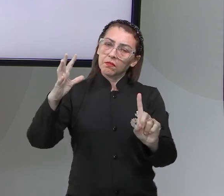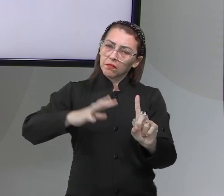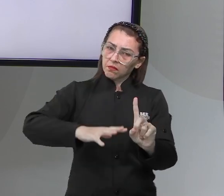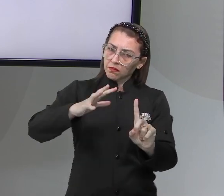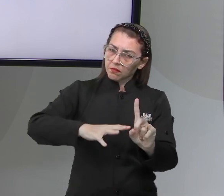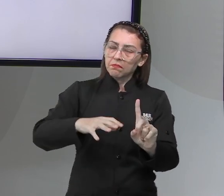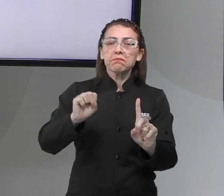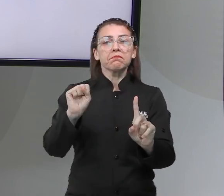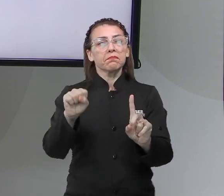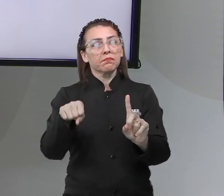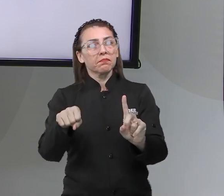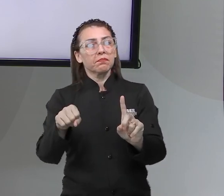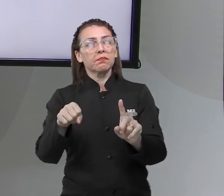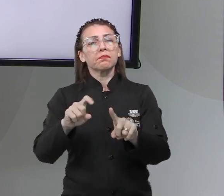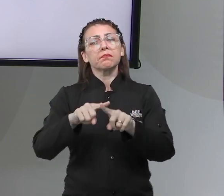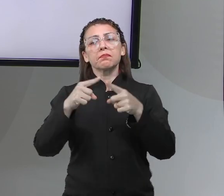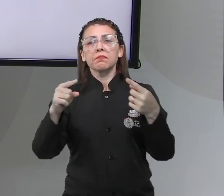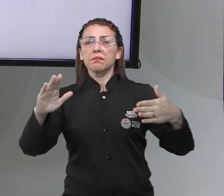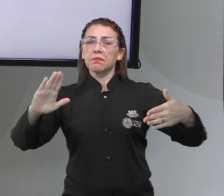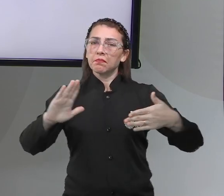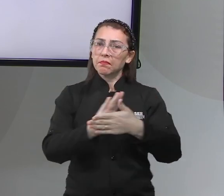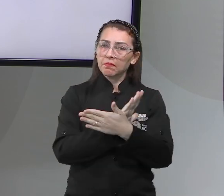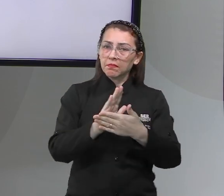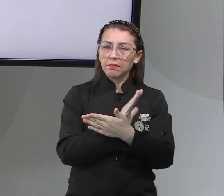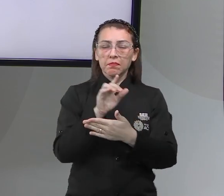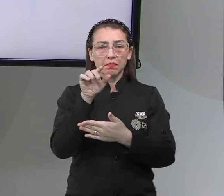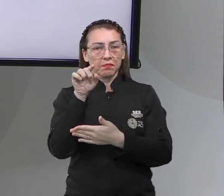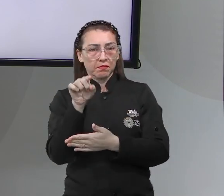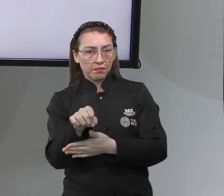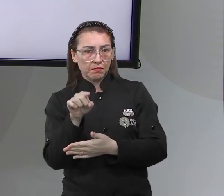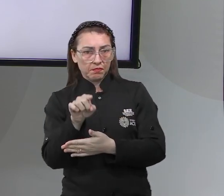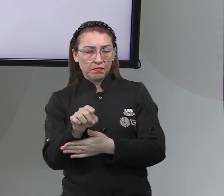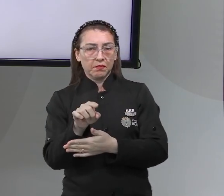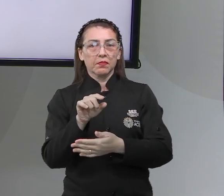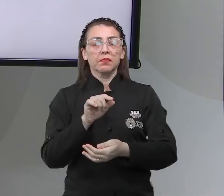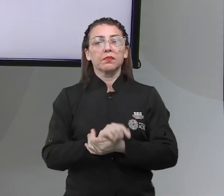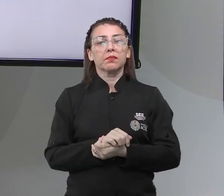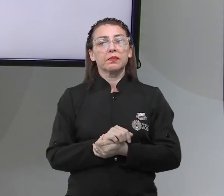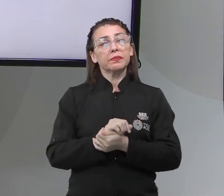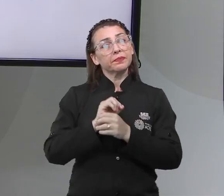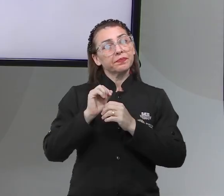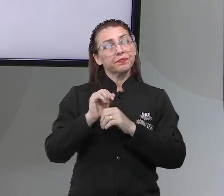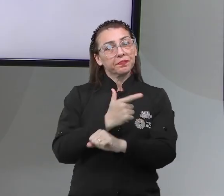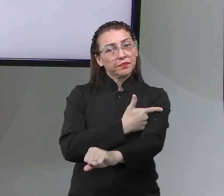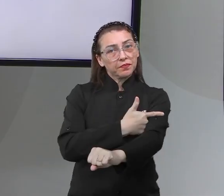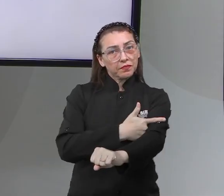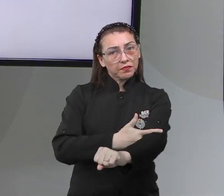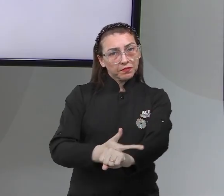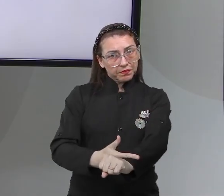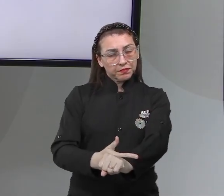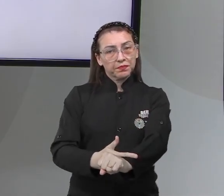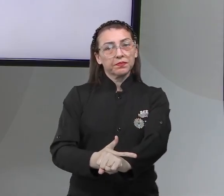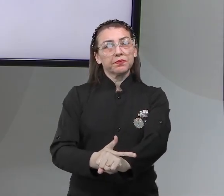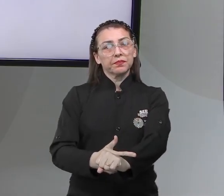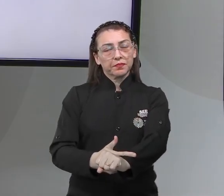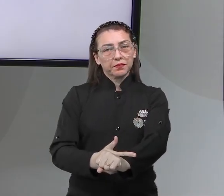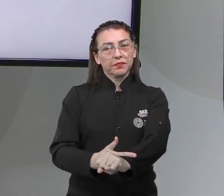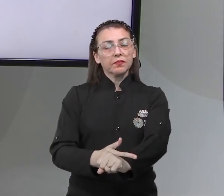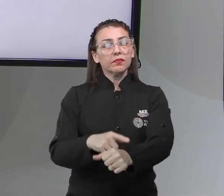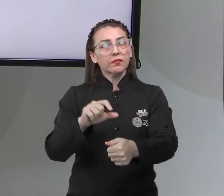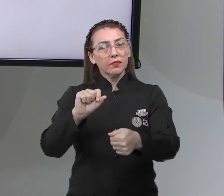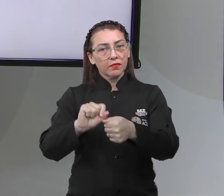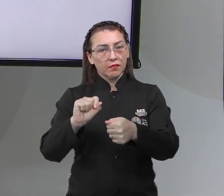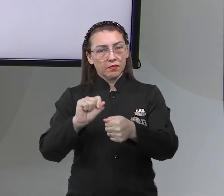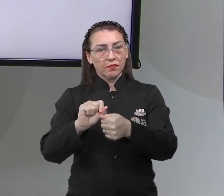influência? Sim. Mas às vezes, quando você, de uma maneira educada, gentil, você faz